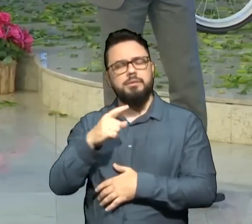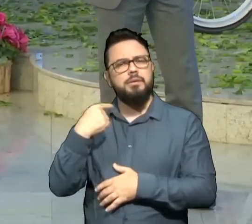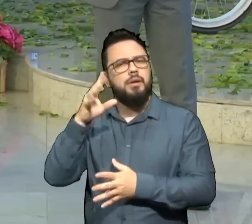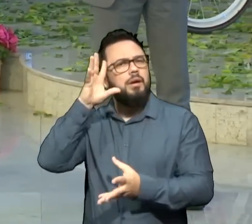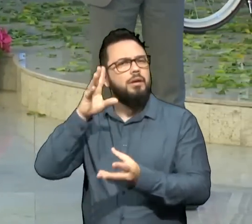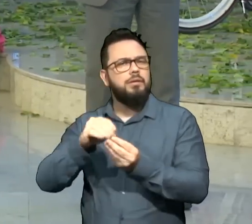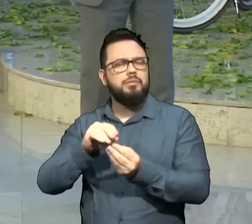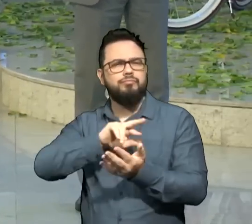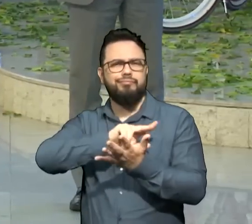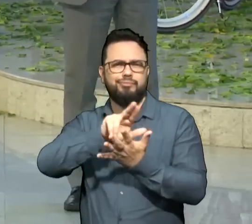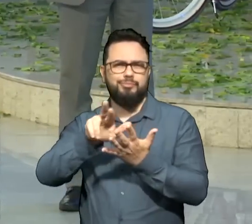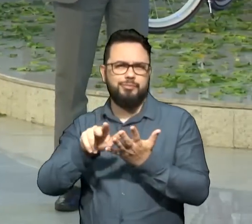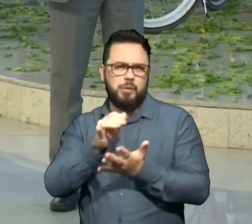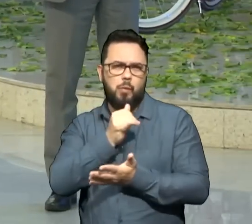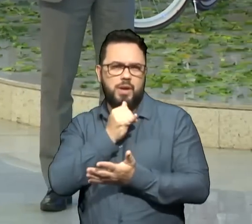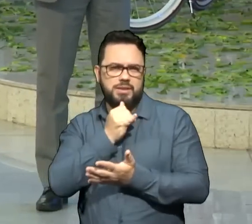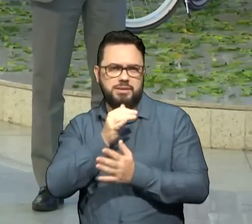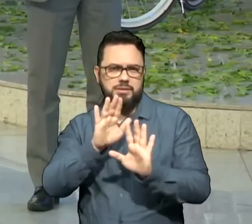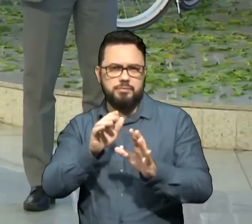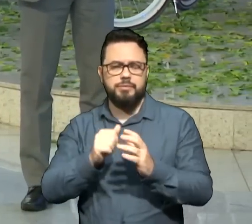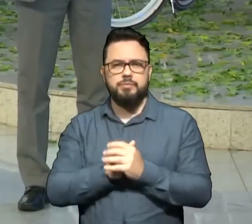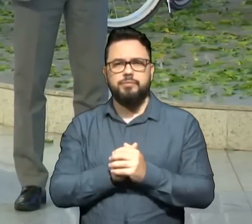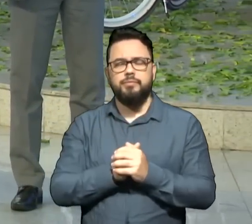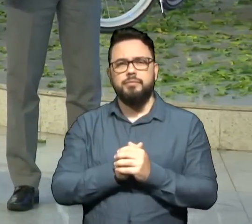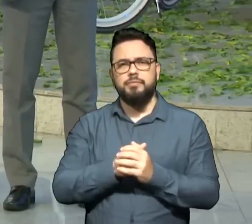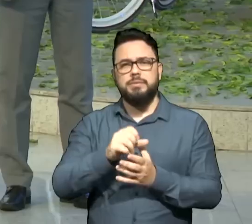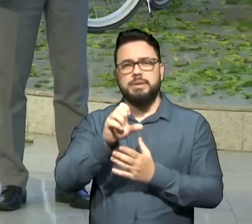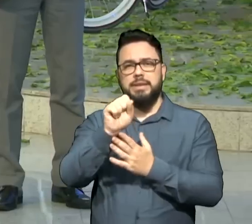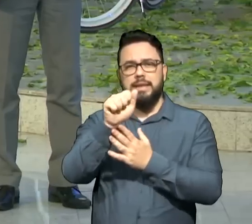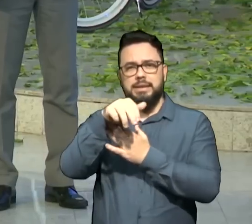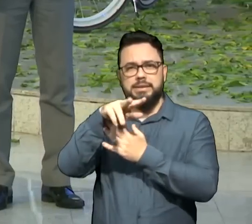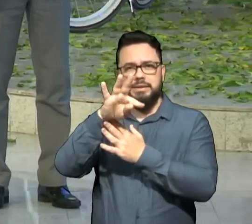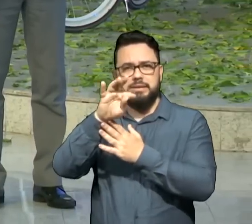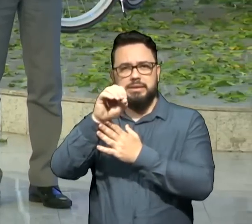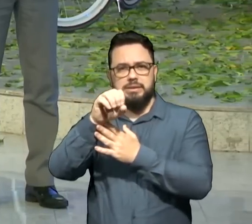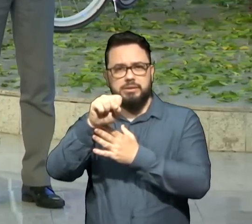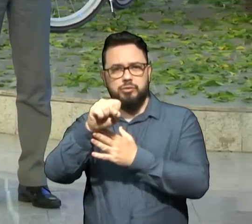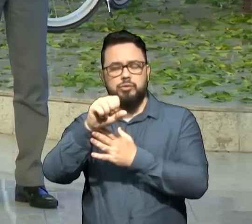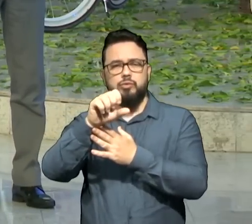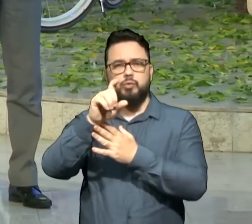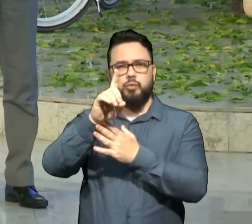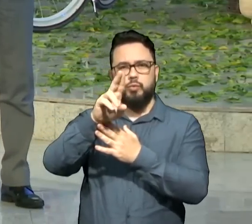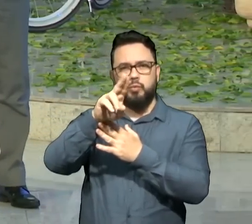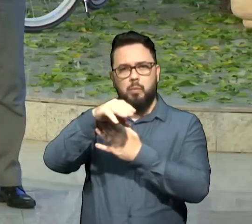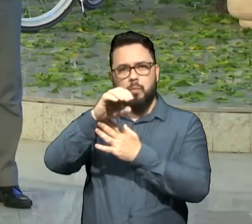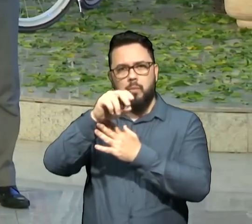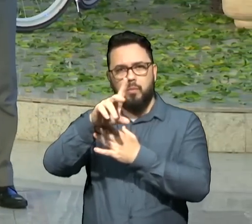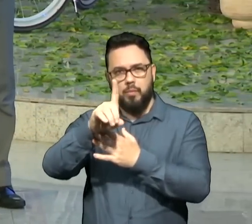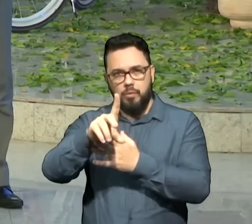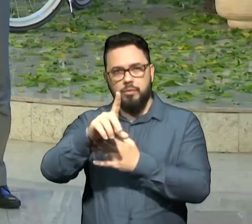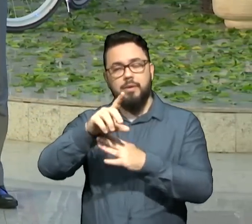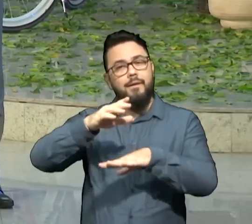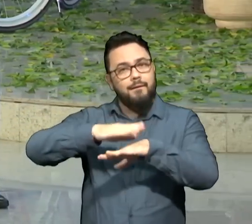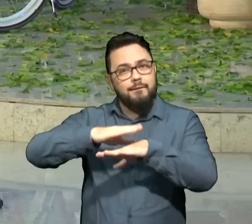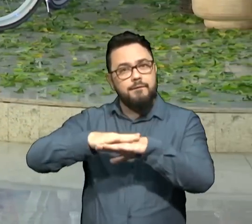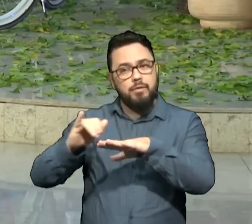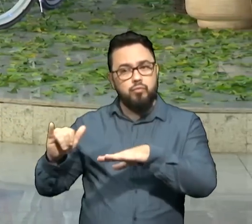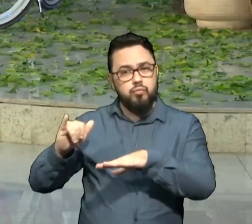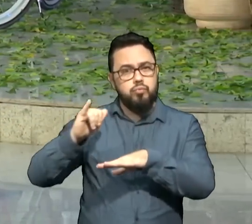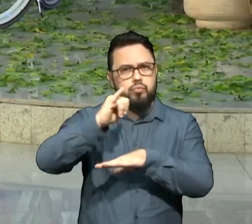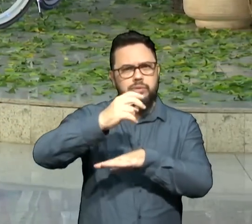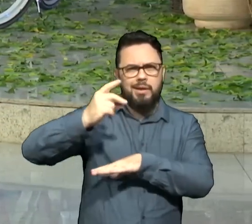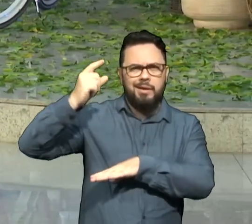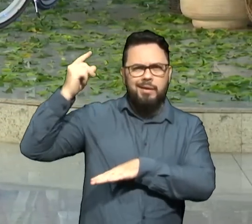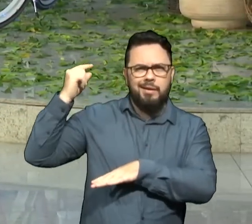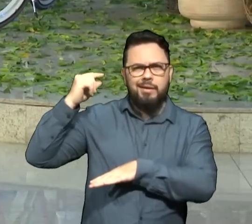exemplo sabiam que Santos D mon não suicidou simplesmente porque ele viu o avião sendo usado na guerra